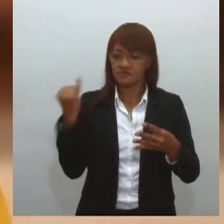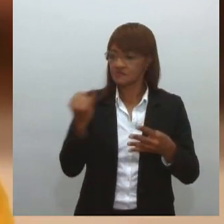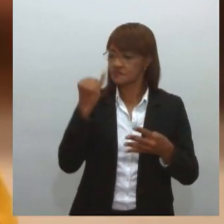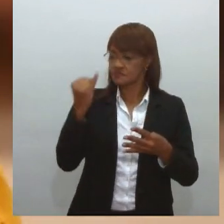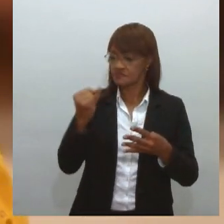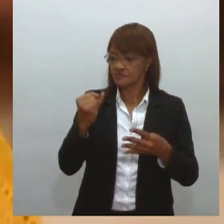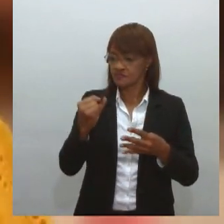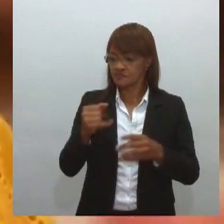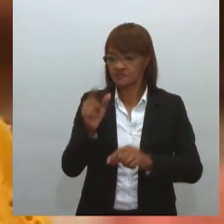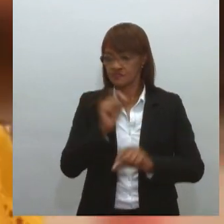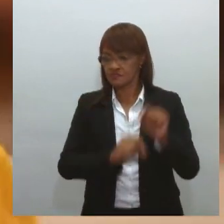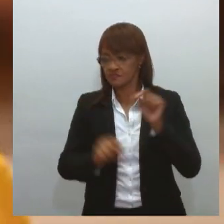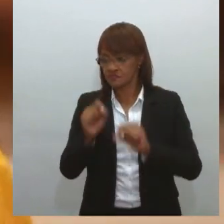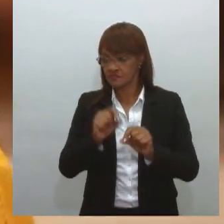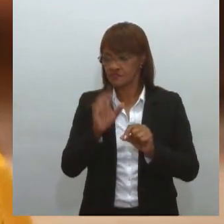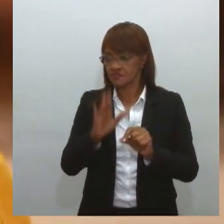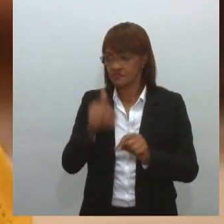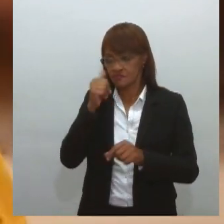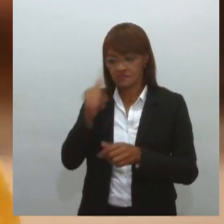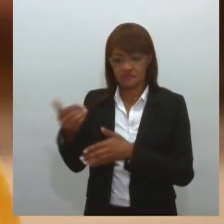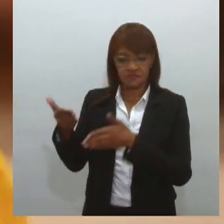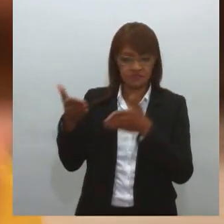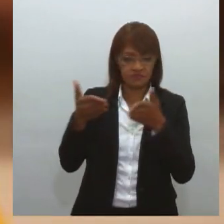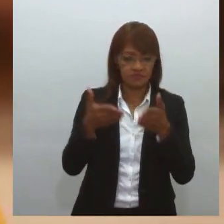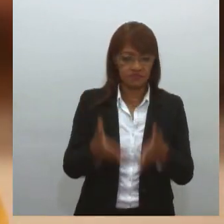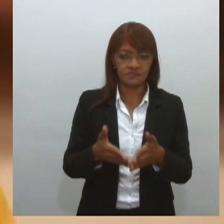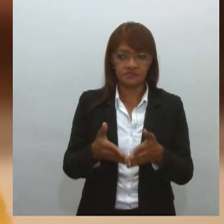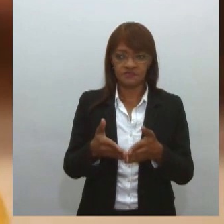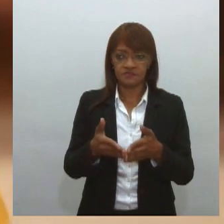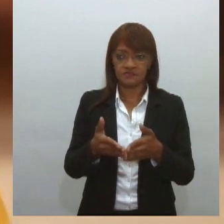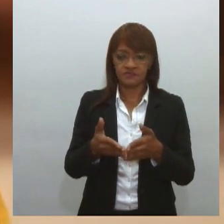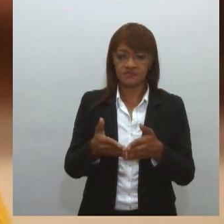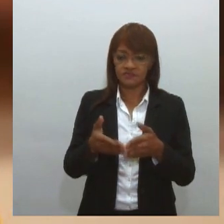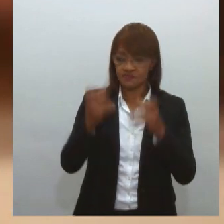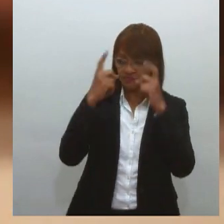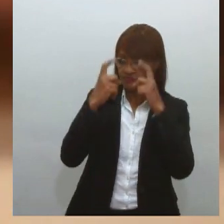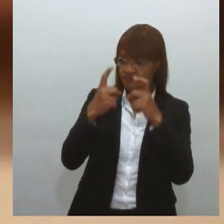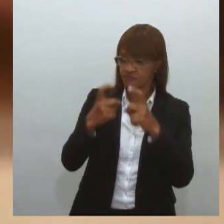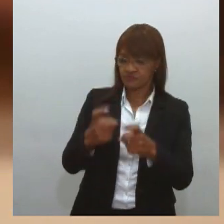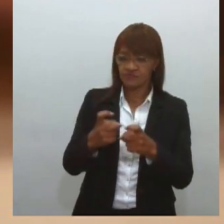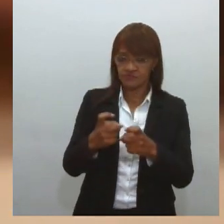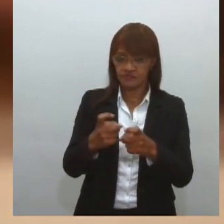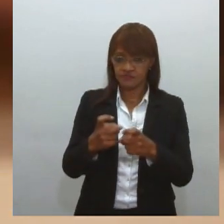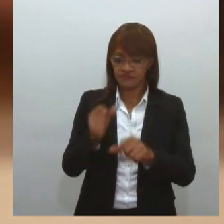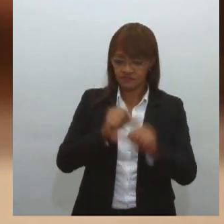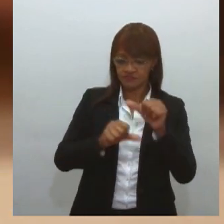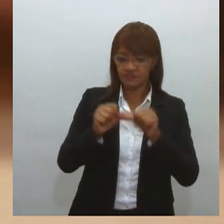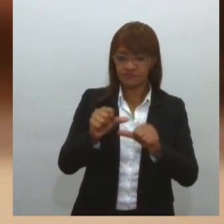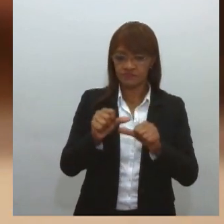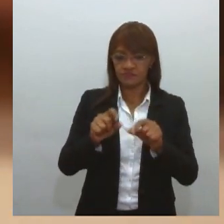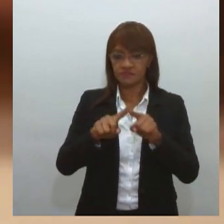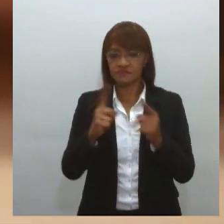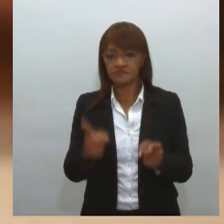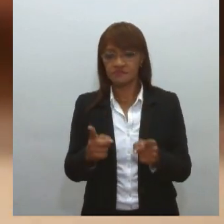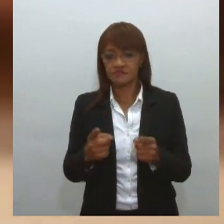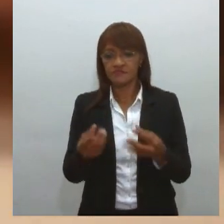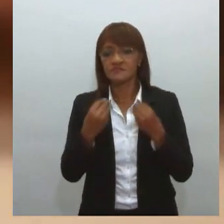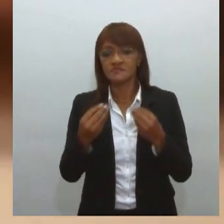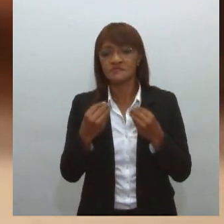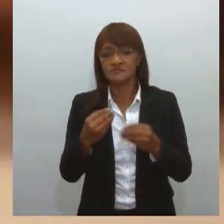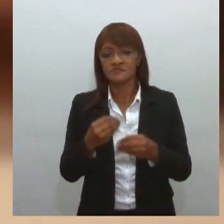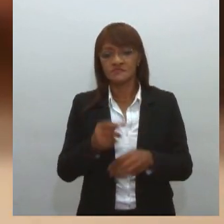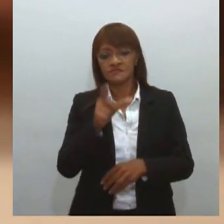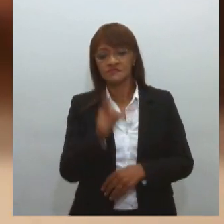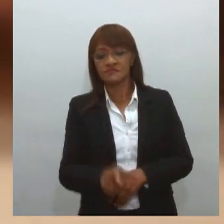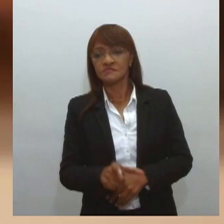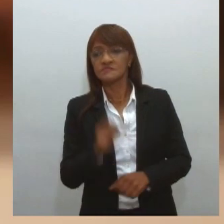a mulher dessa violência ou formar essa mulher e não gerar condições para ela no mercado de trabalho.